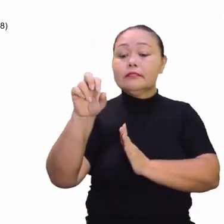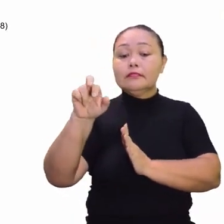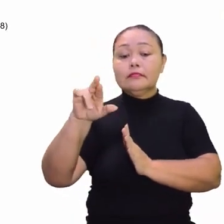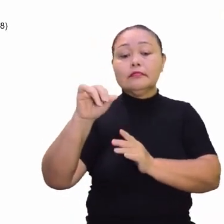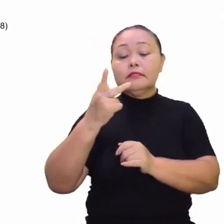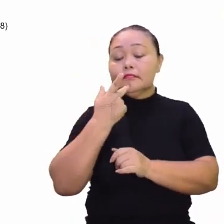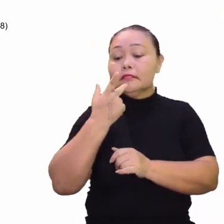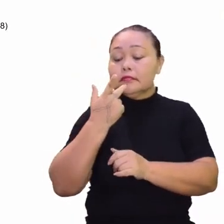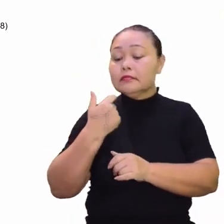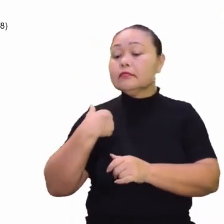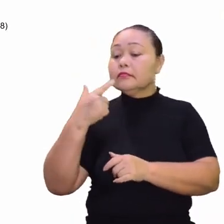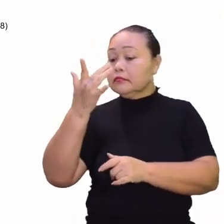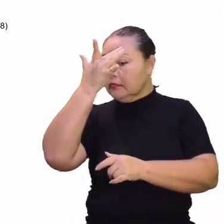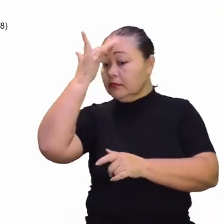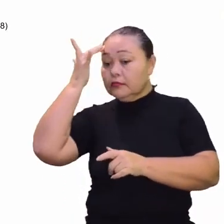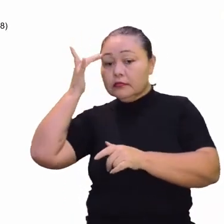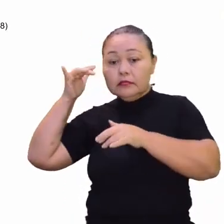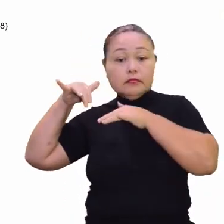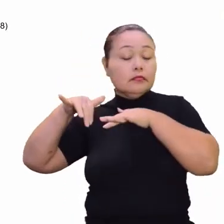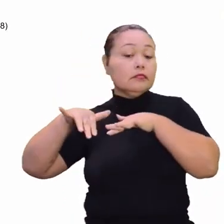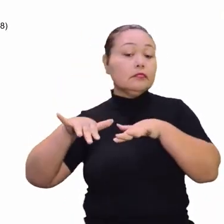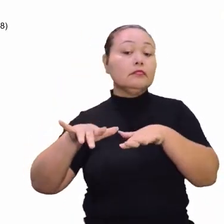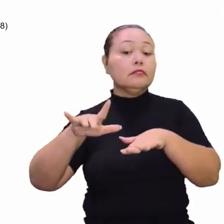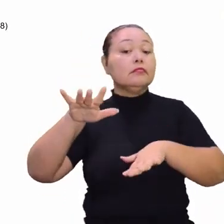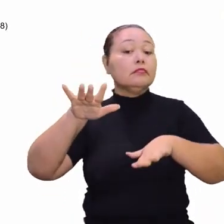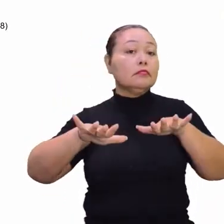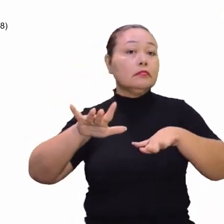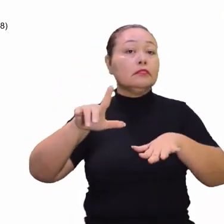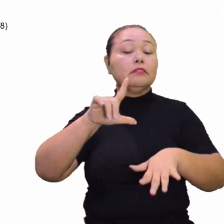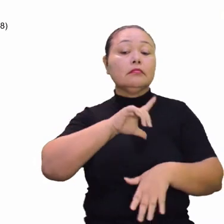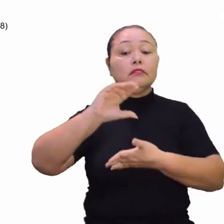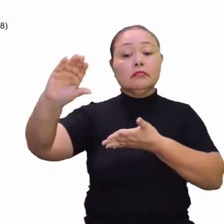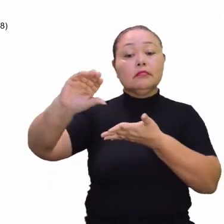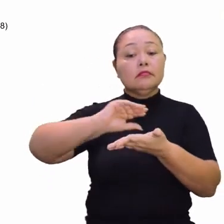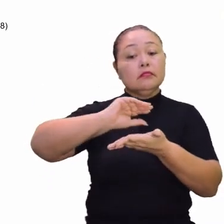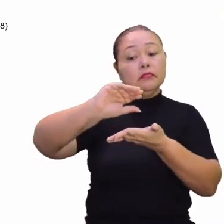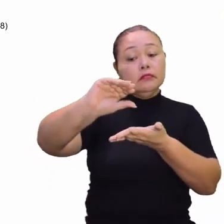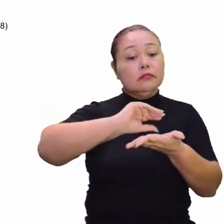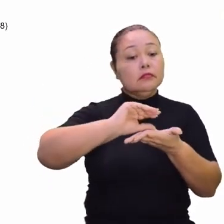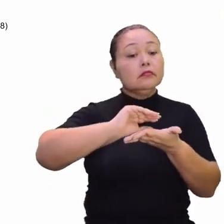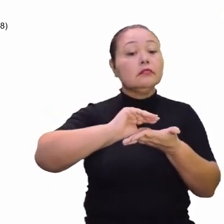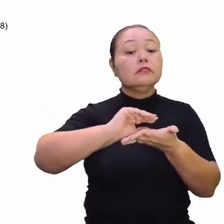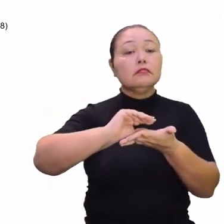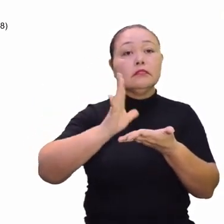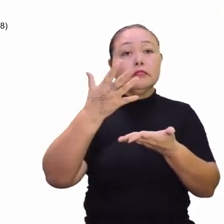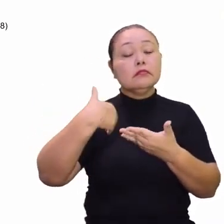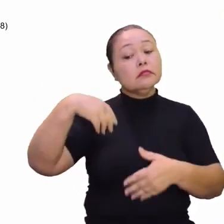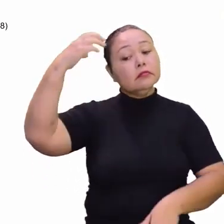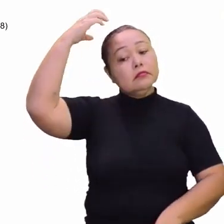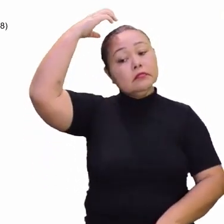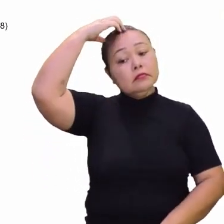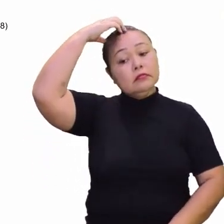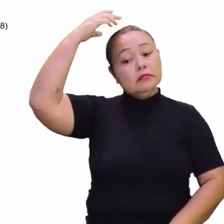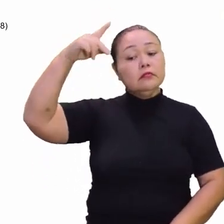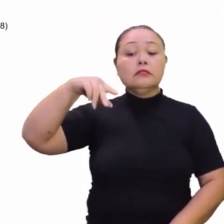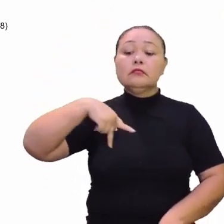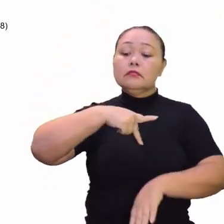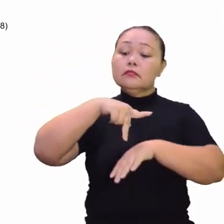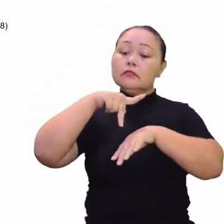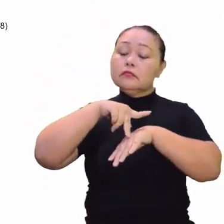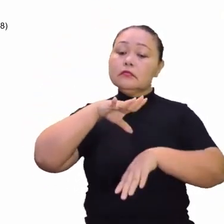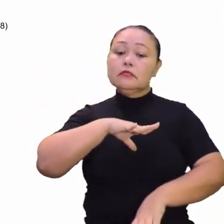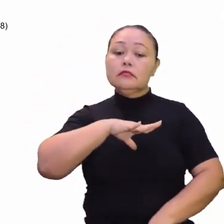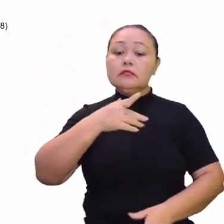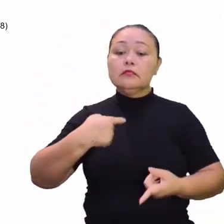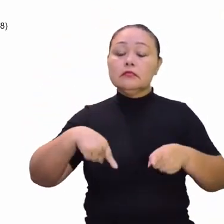falou há pouco sobre os bandeirantes e elas eram patrocinadas, galera, por quem? Pela coroa portuguesa e também